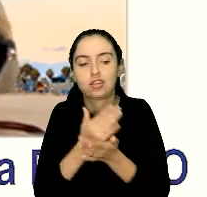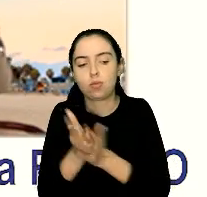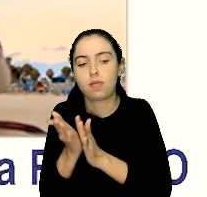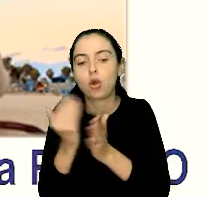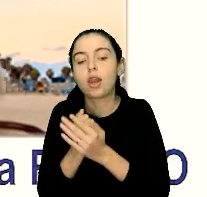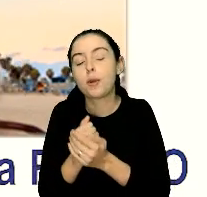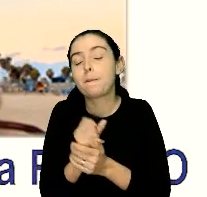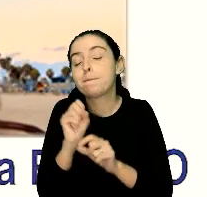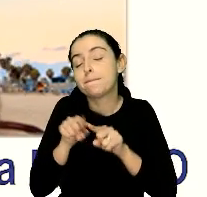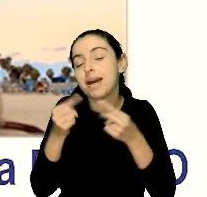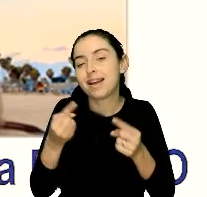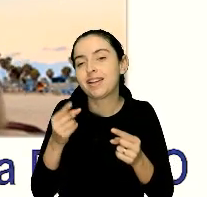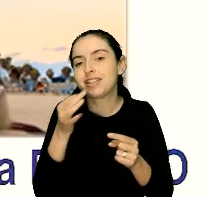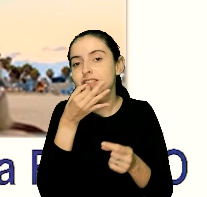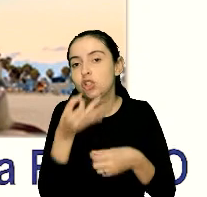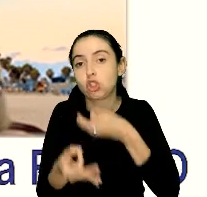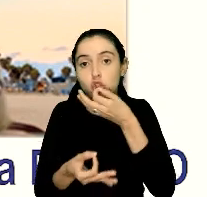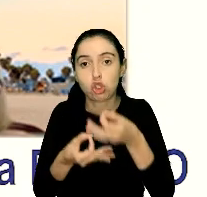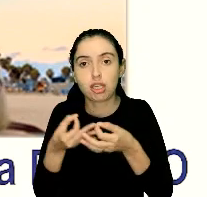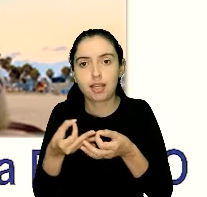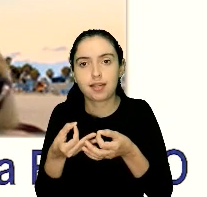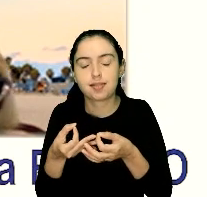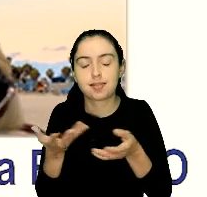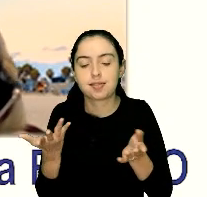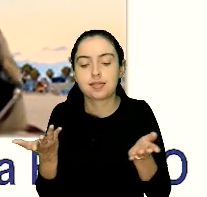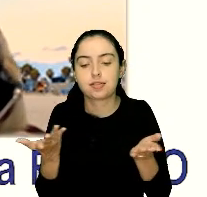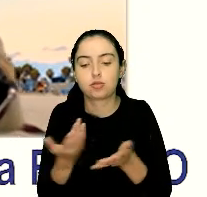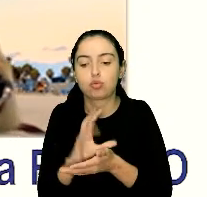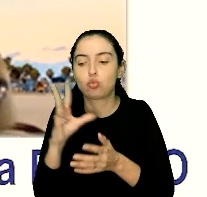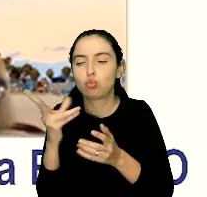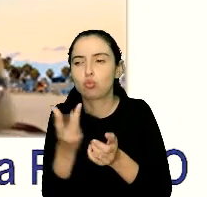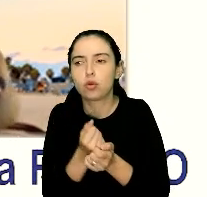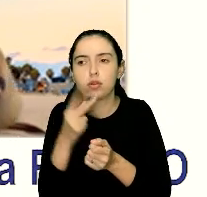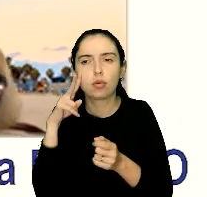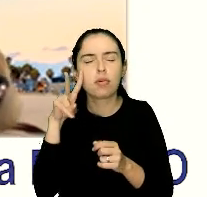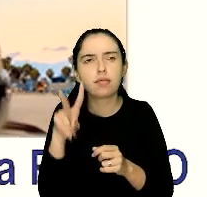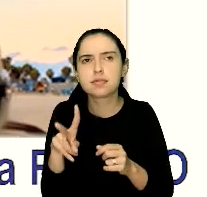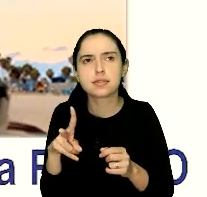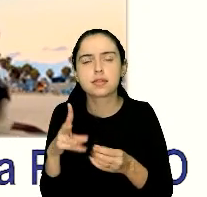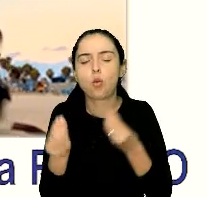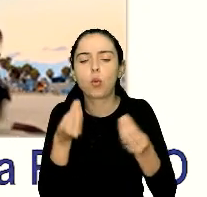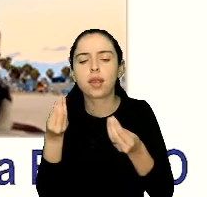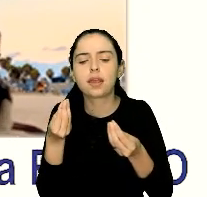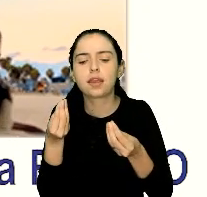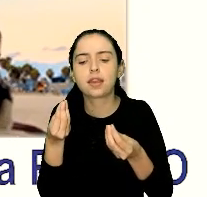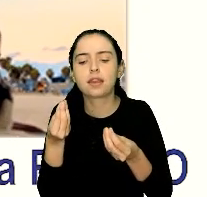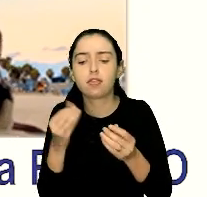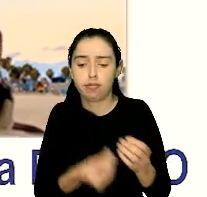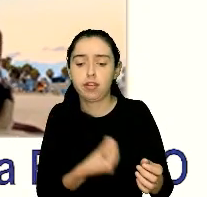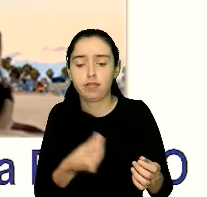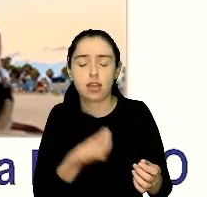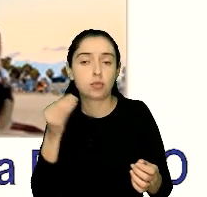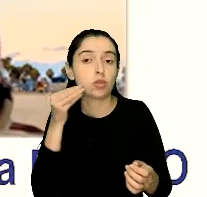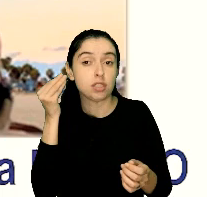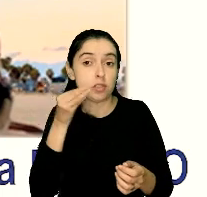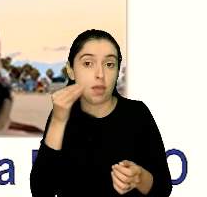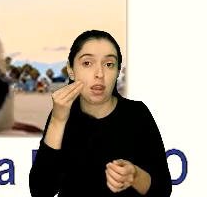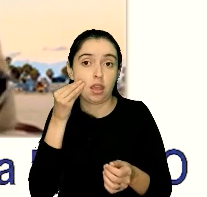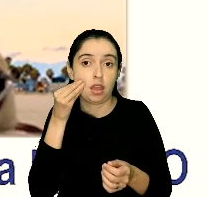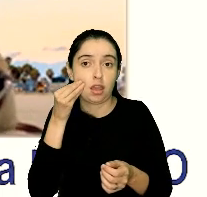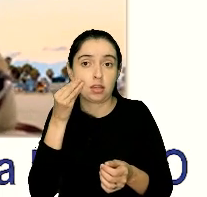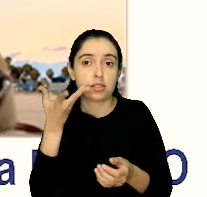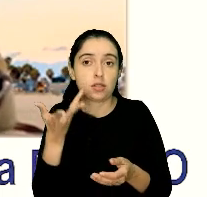e, sobretudo, assim, uma visão de o que passamos, né, e o que